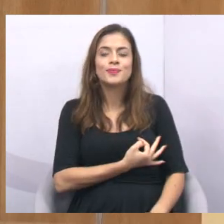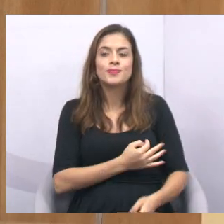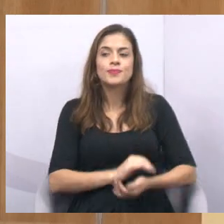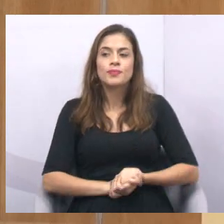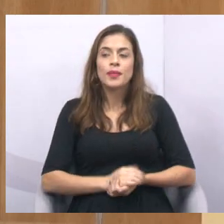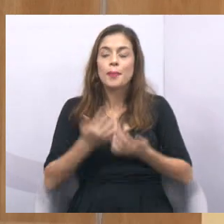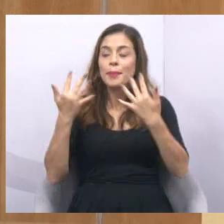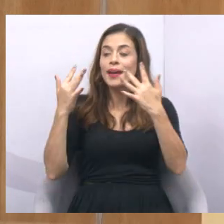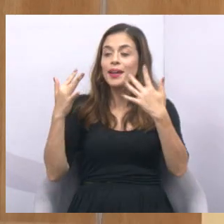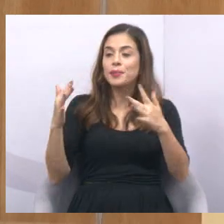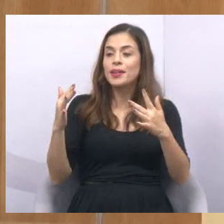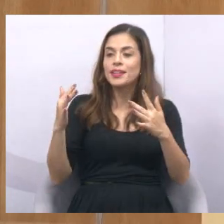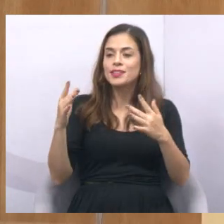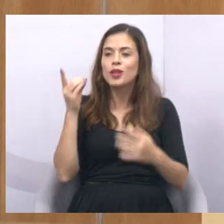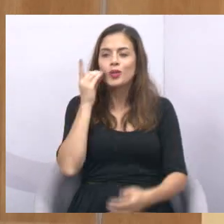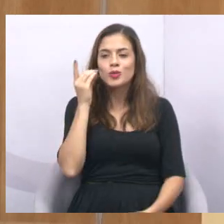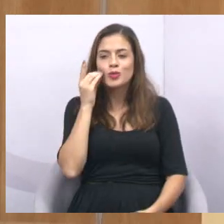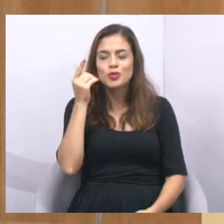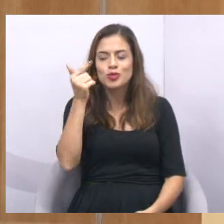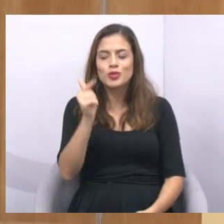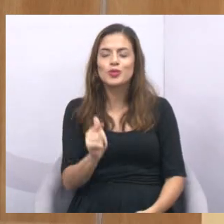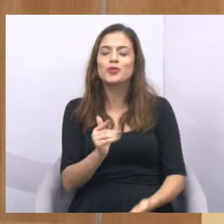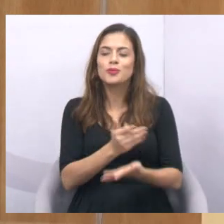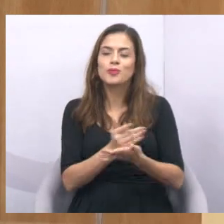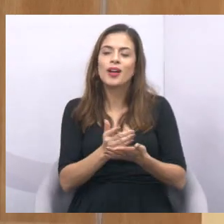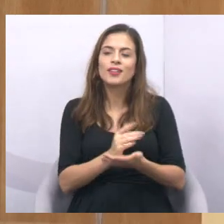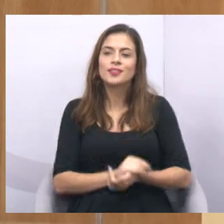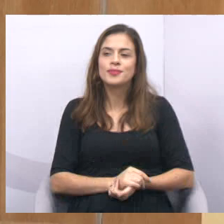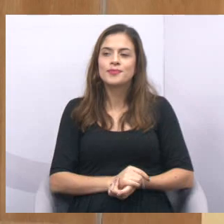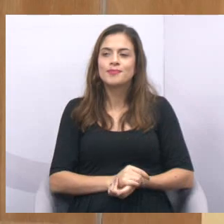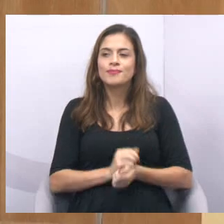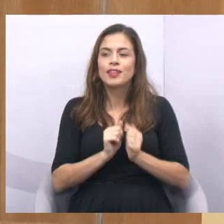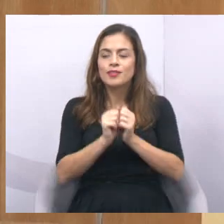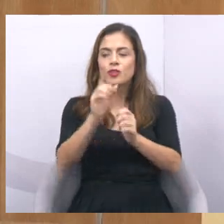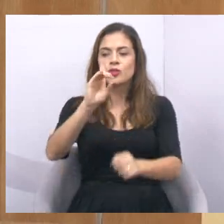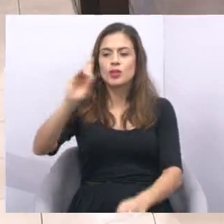Dude, mais uma vez pela iniciativa. Fique com Deus.